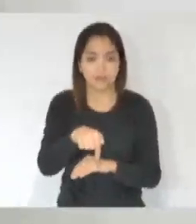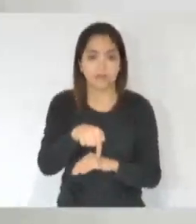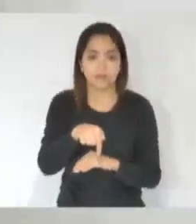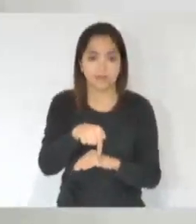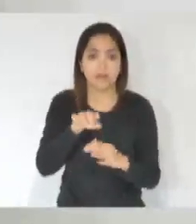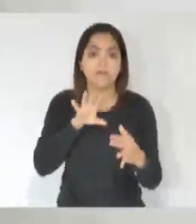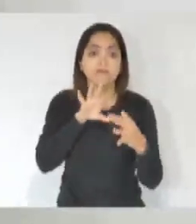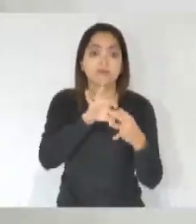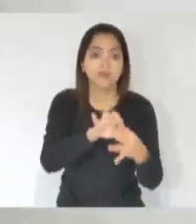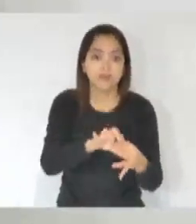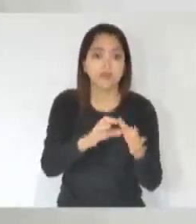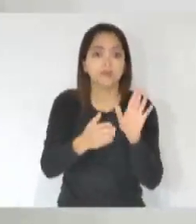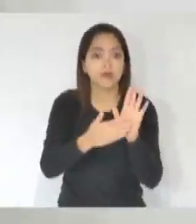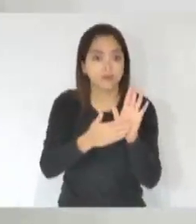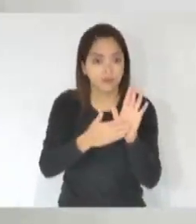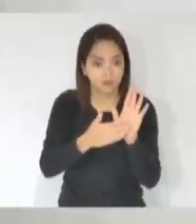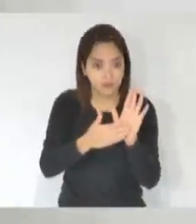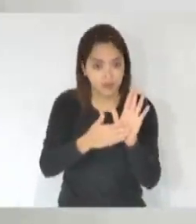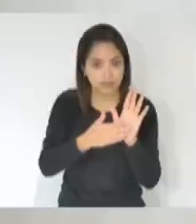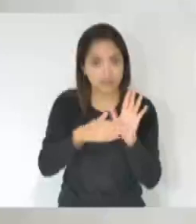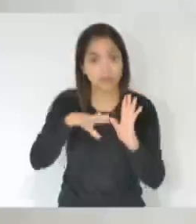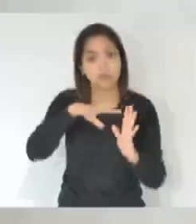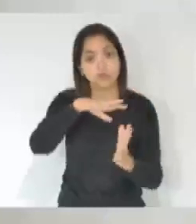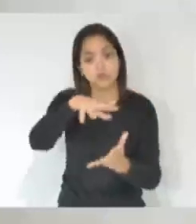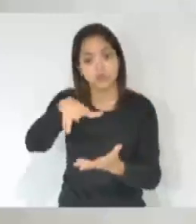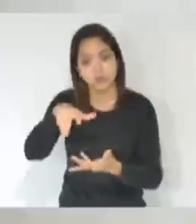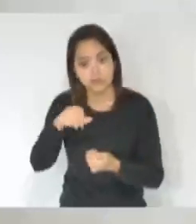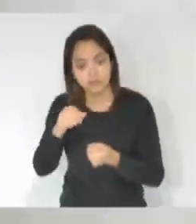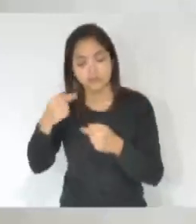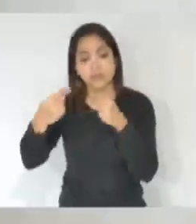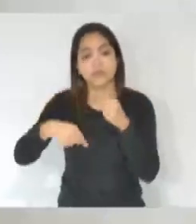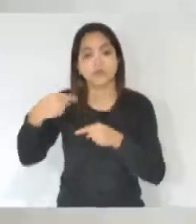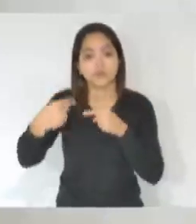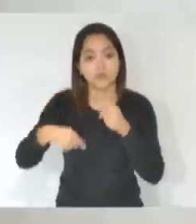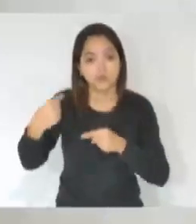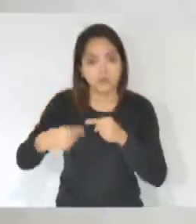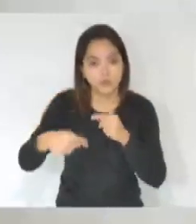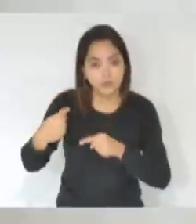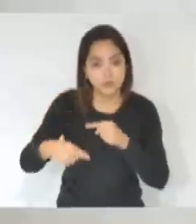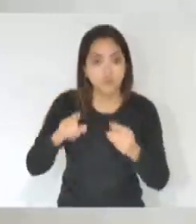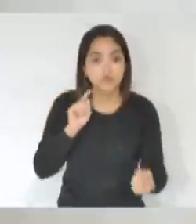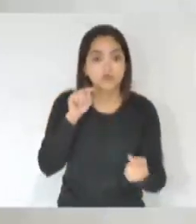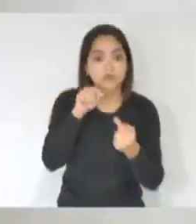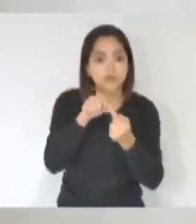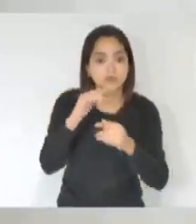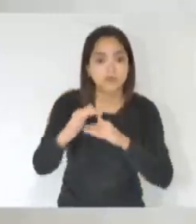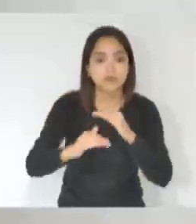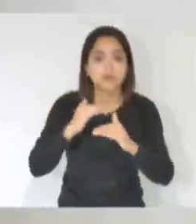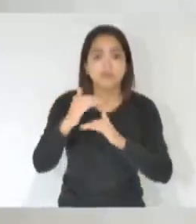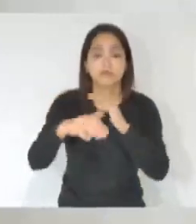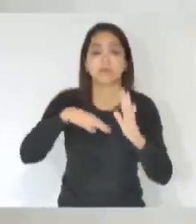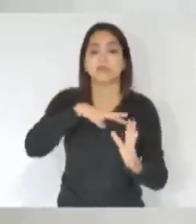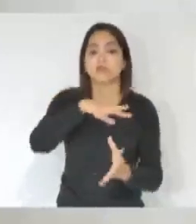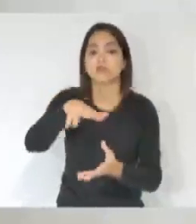uma proposta, a uma agenda mundial de discussão sobre os Objetivos de Desenvolvimento Sustentável.